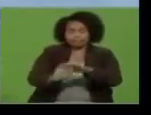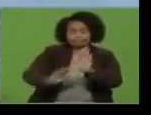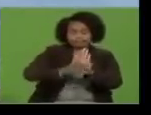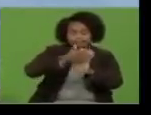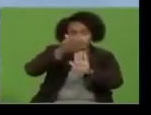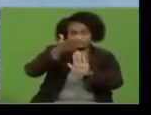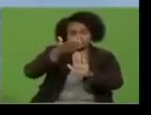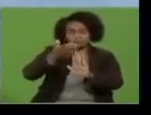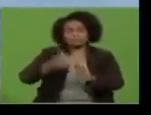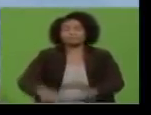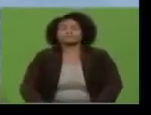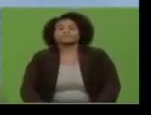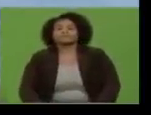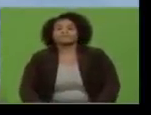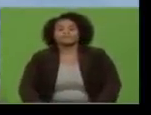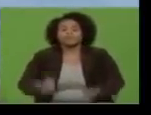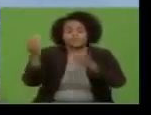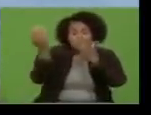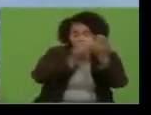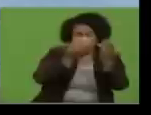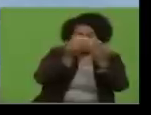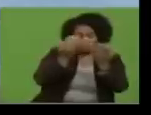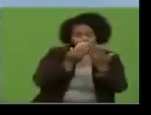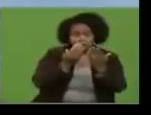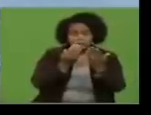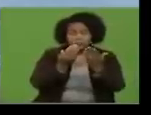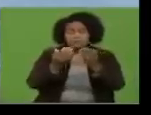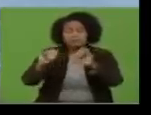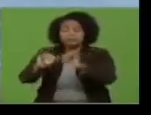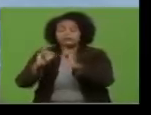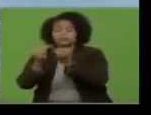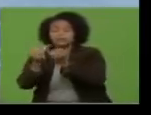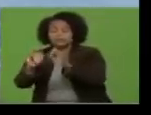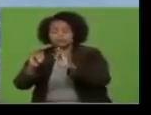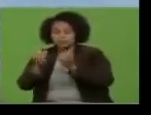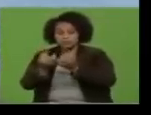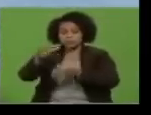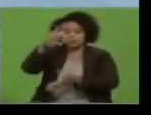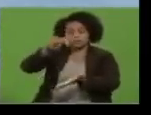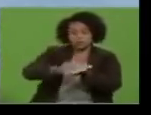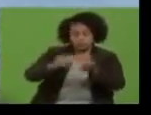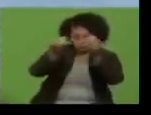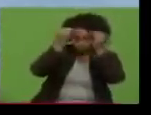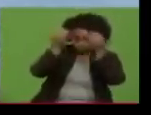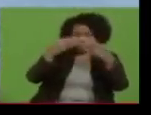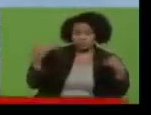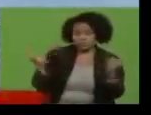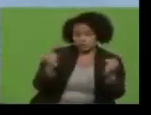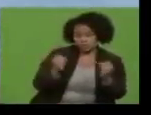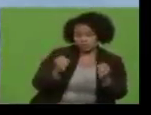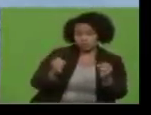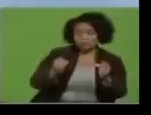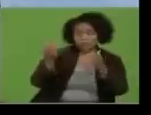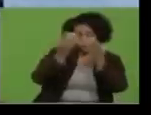retomada das aulas nas instituições e centros de formação de saúde, retomada